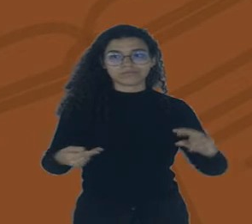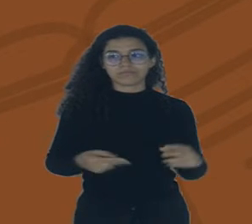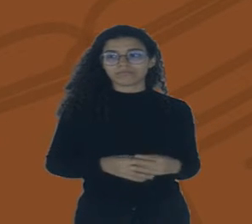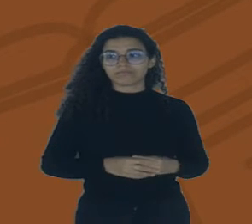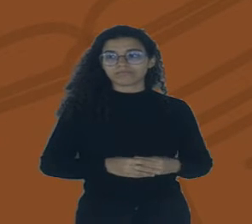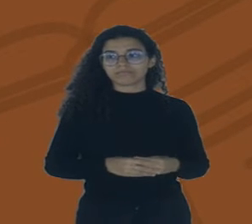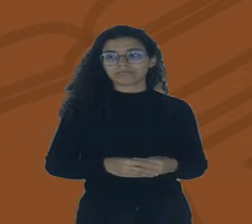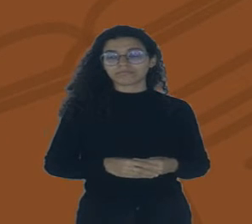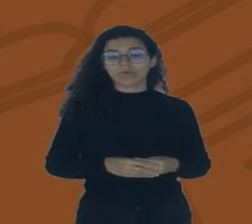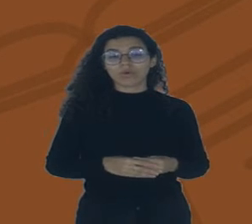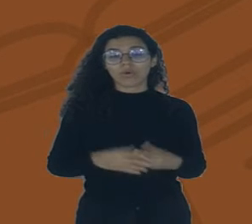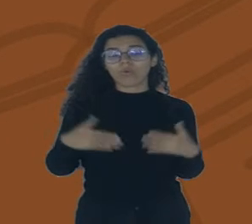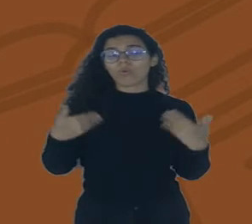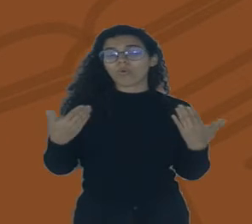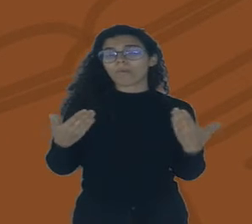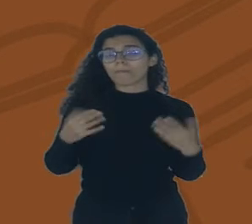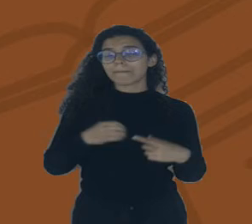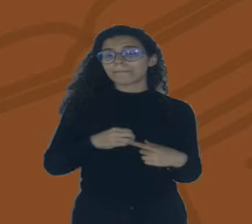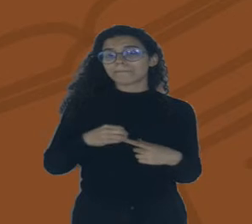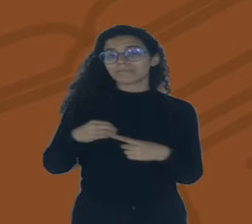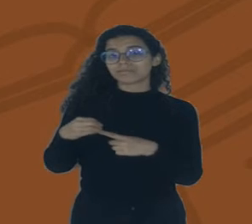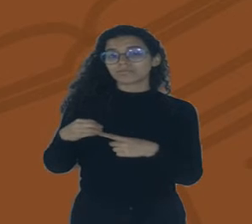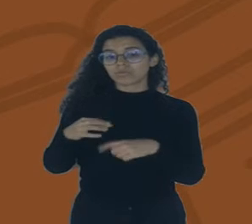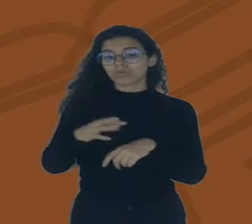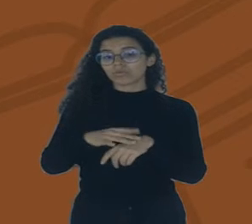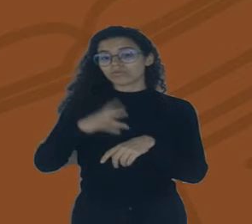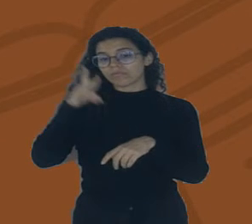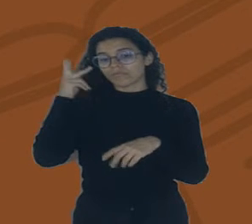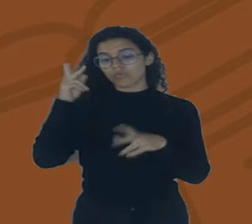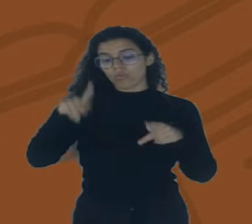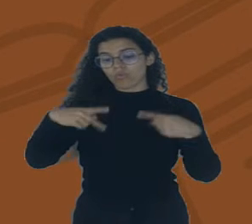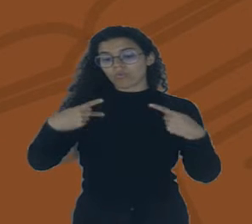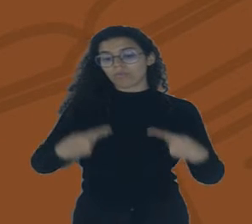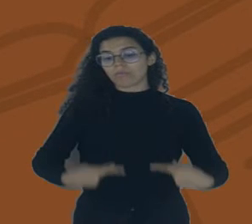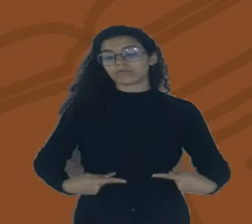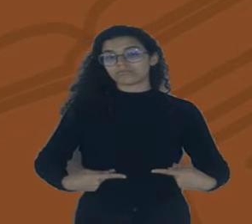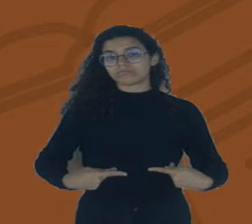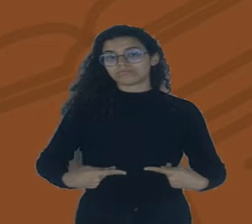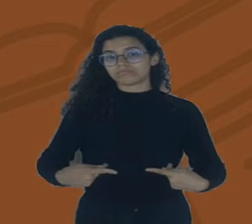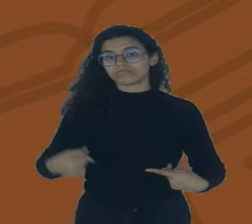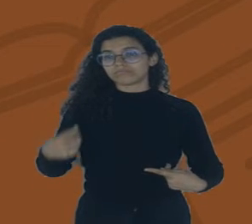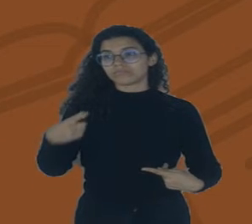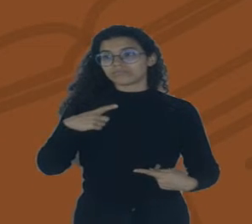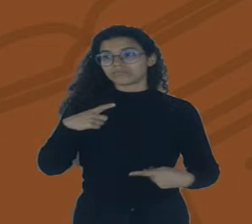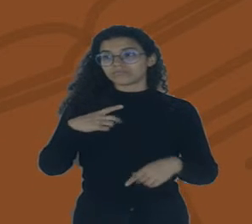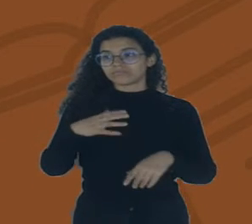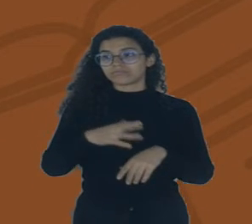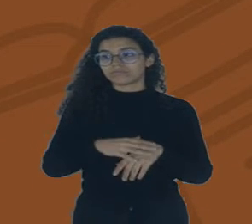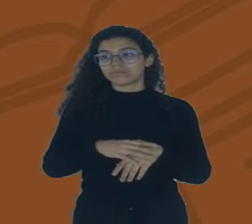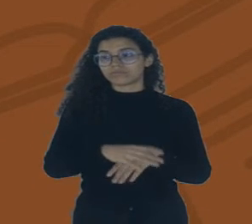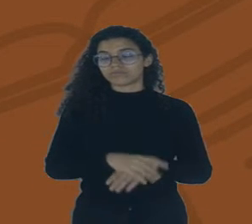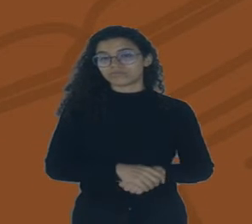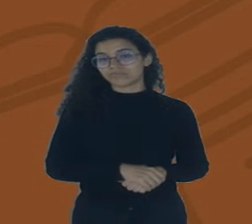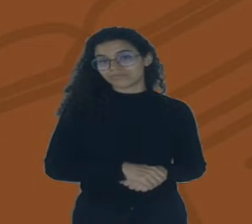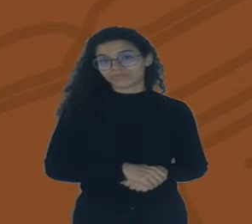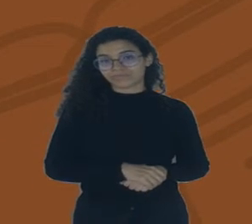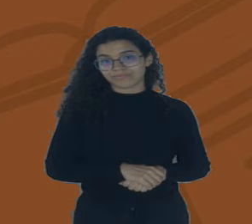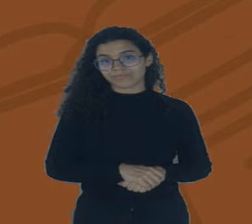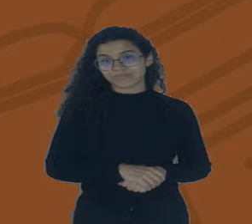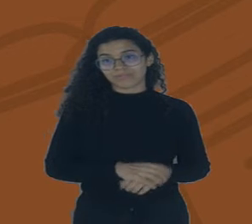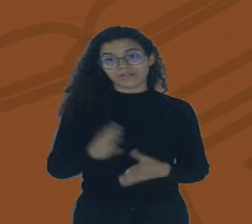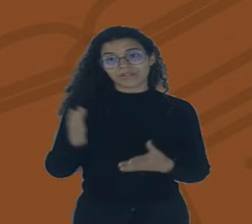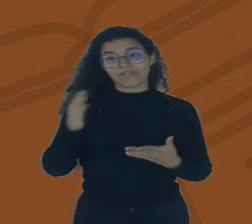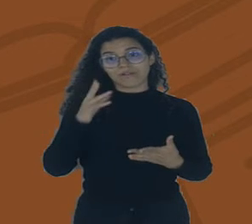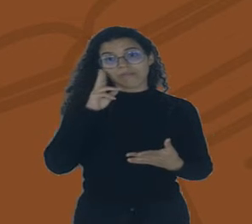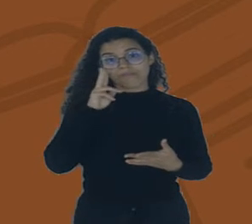Quais são as principais doenças hoje que acometem os humanos, que acometem essa região do nosso corpo chamada sistema nervoso? Vamos falar